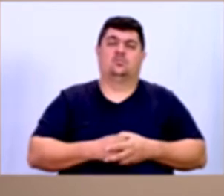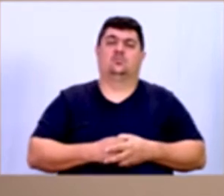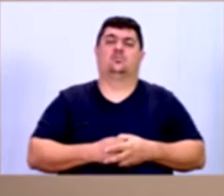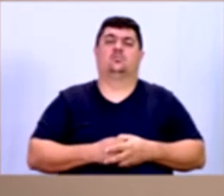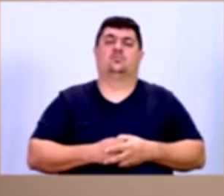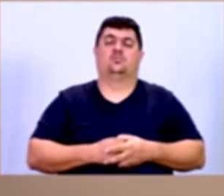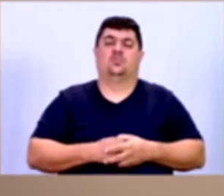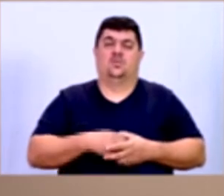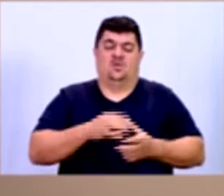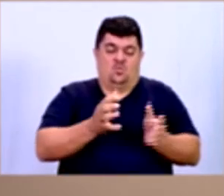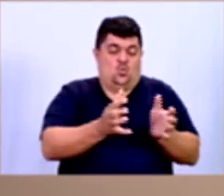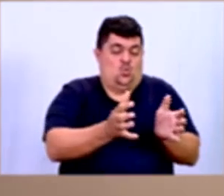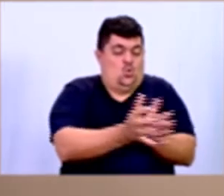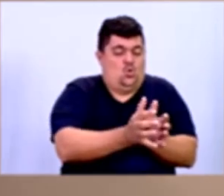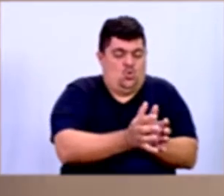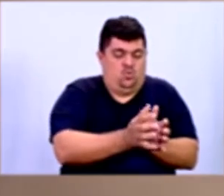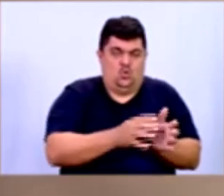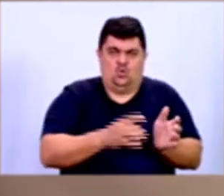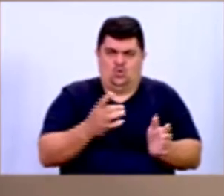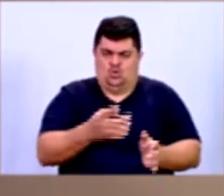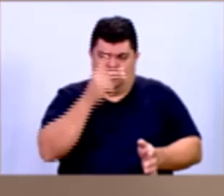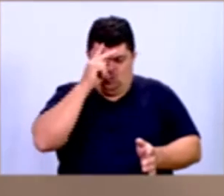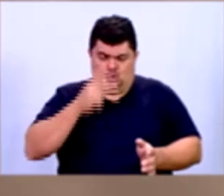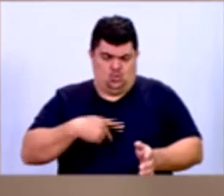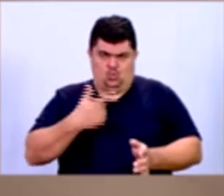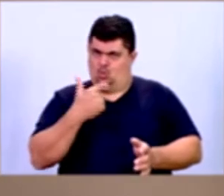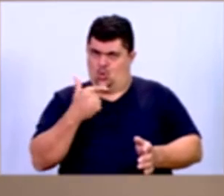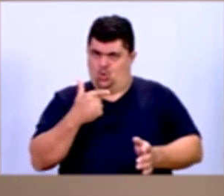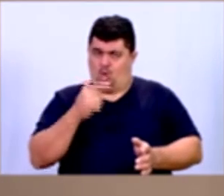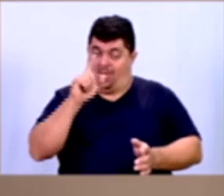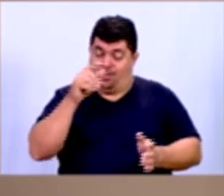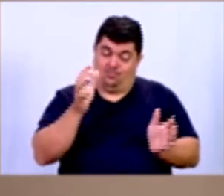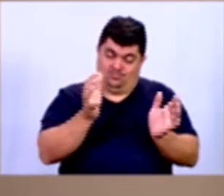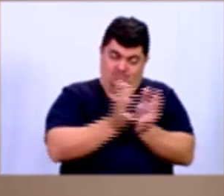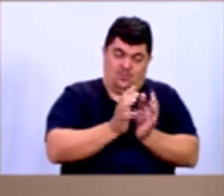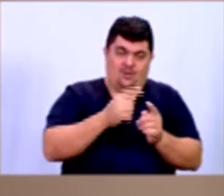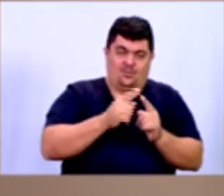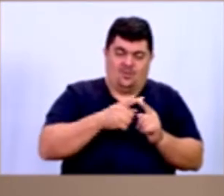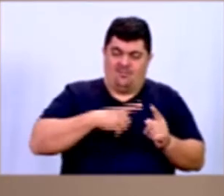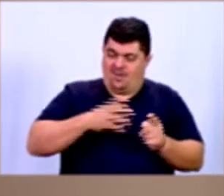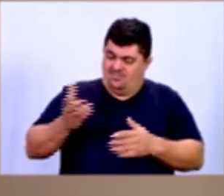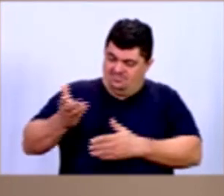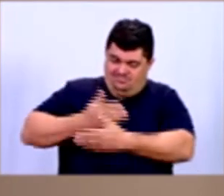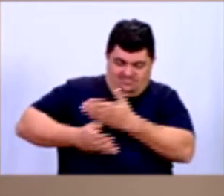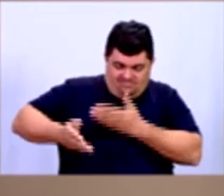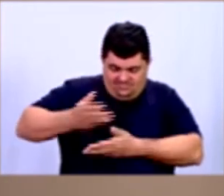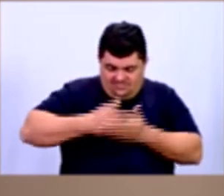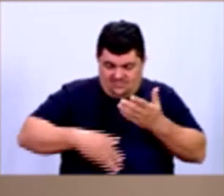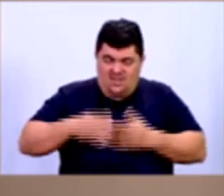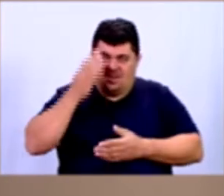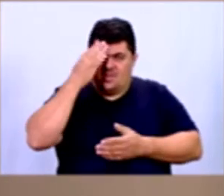realizados em grupo. E essa realização em grupo vai facilitar o aluno entender o seu